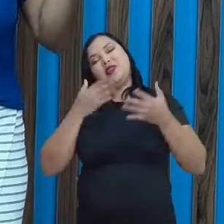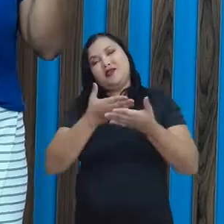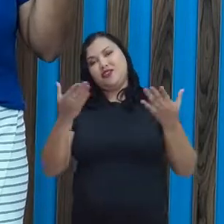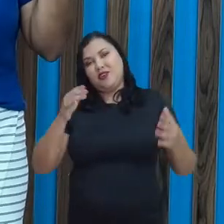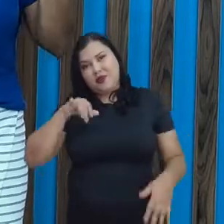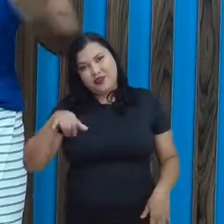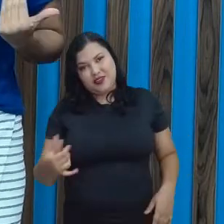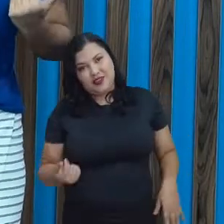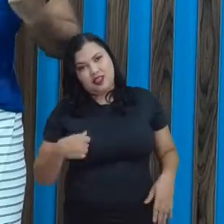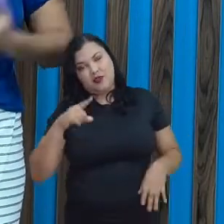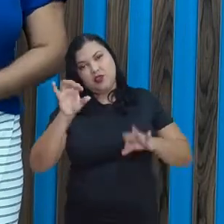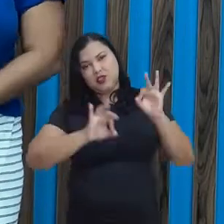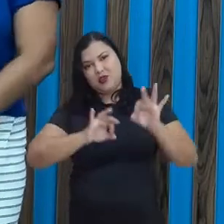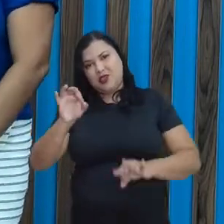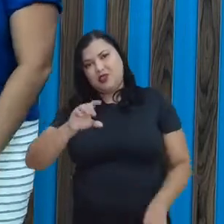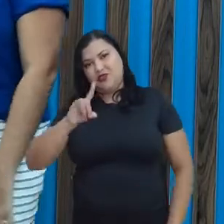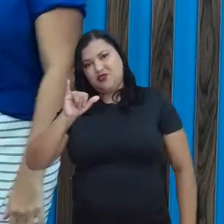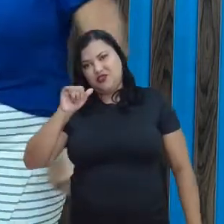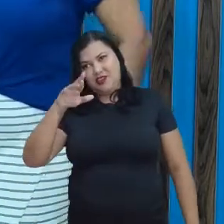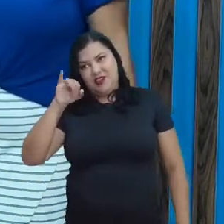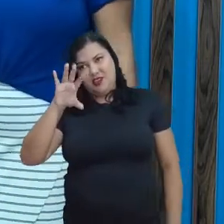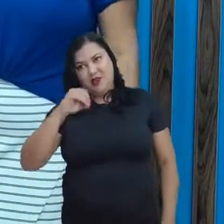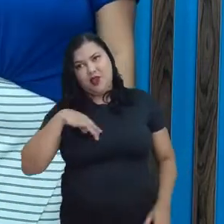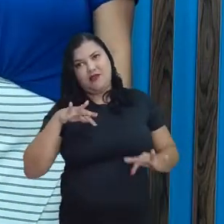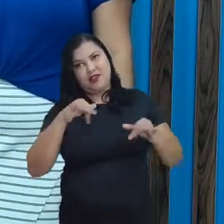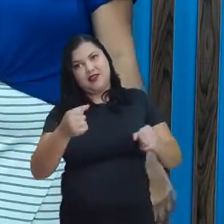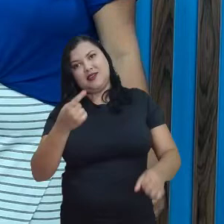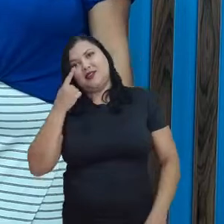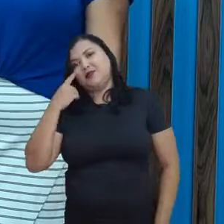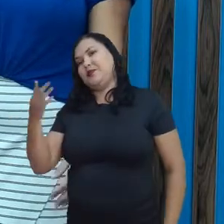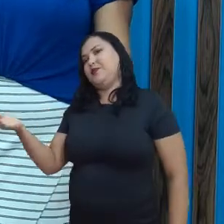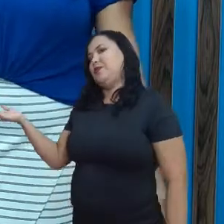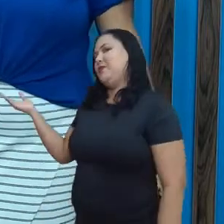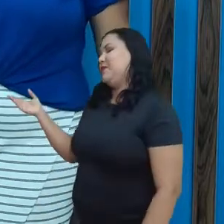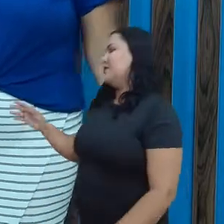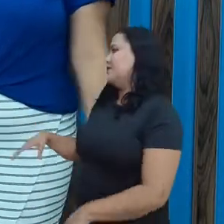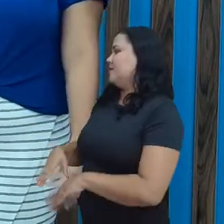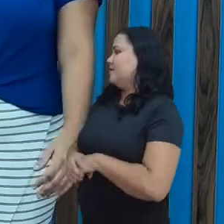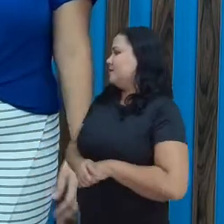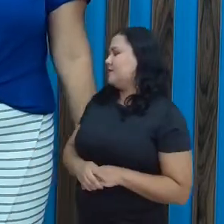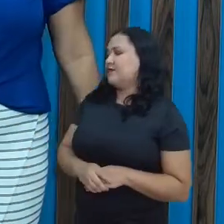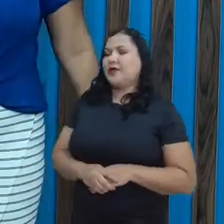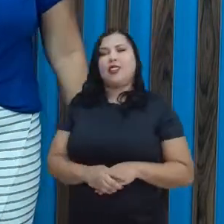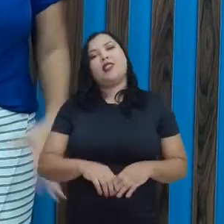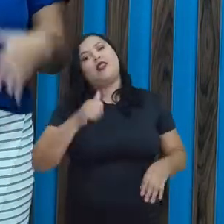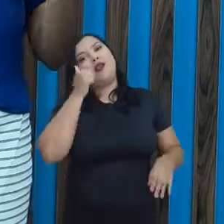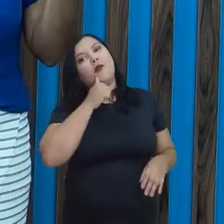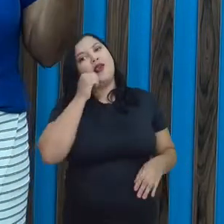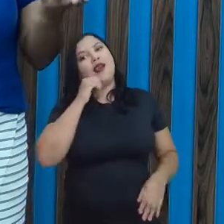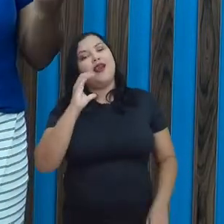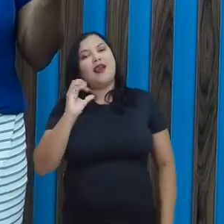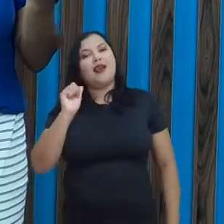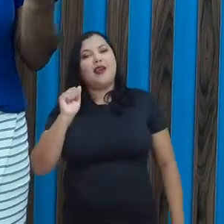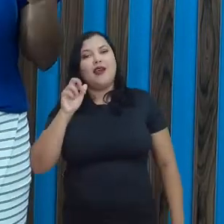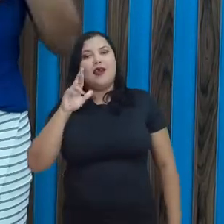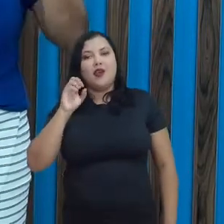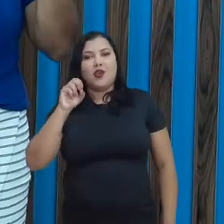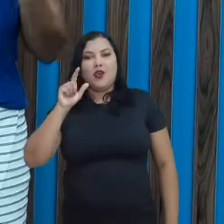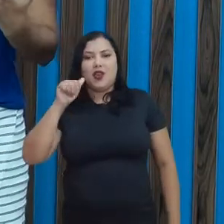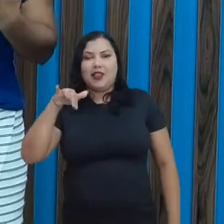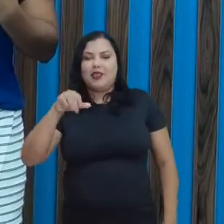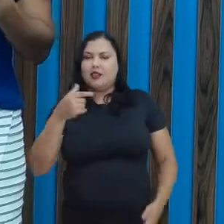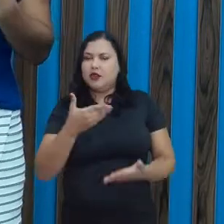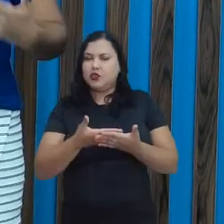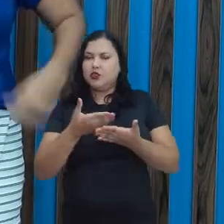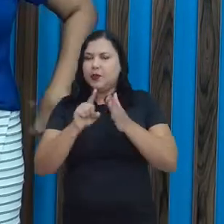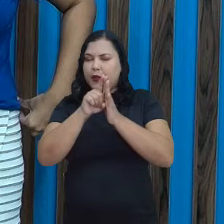E que vocês produzam diários. Eu queria terminar aqui com uma citação de Carolina Maria de Jesus. Procurem sobre ela, procurem